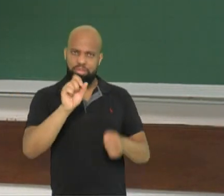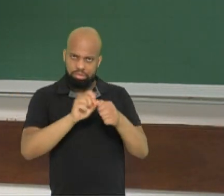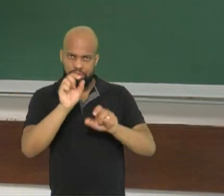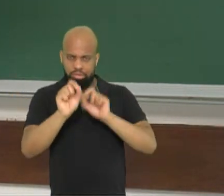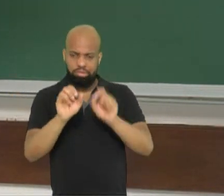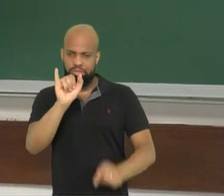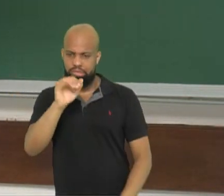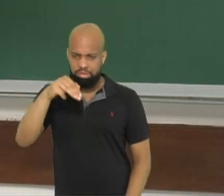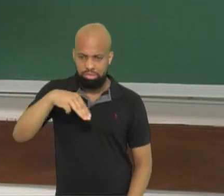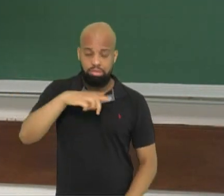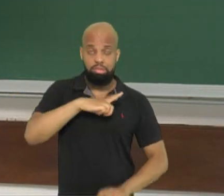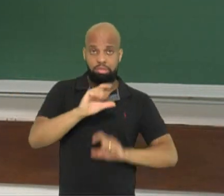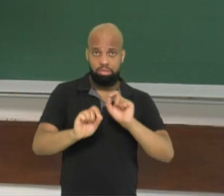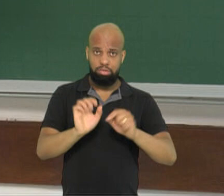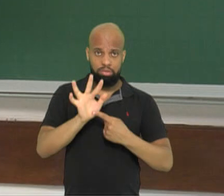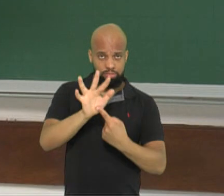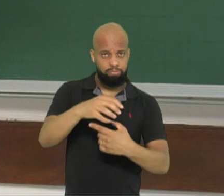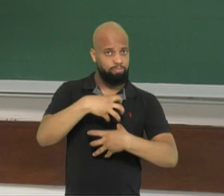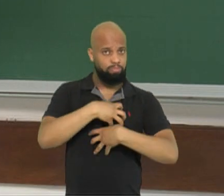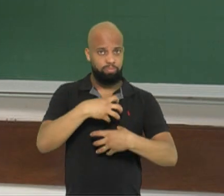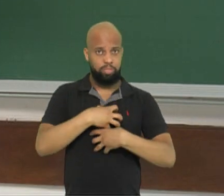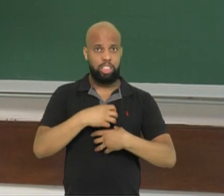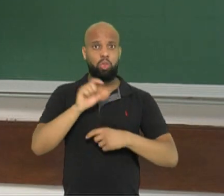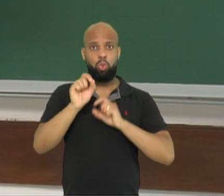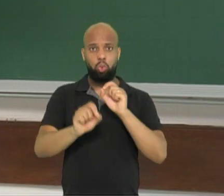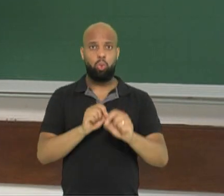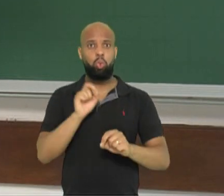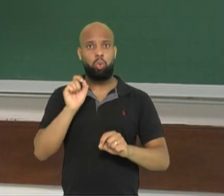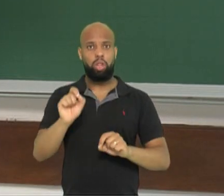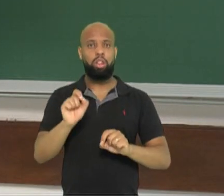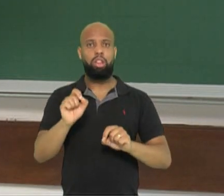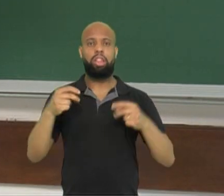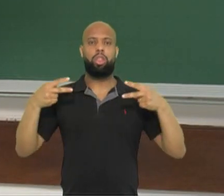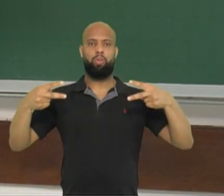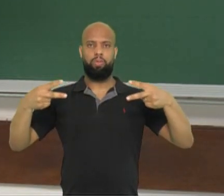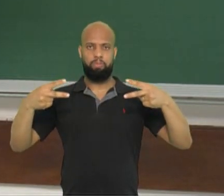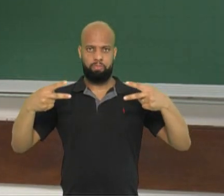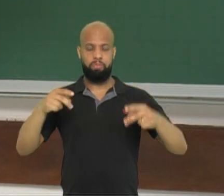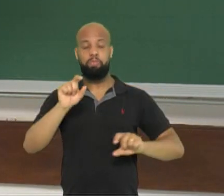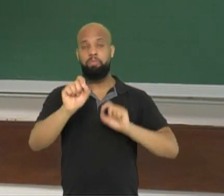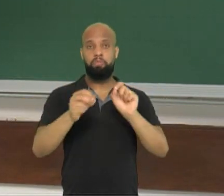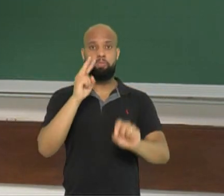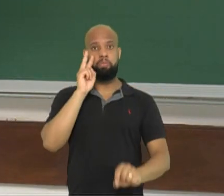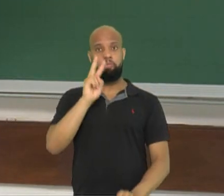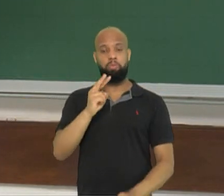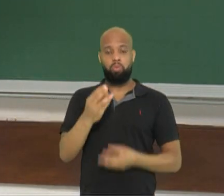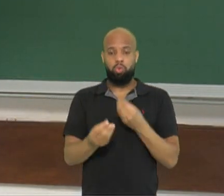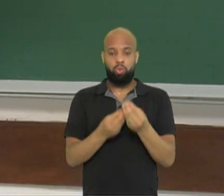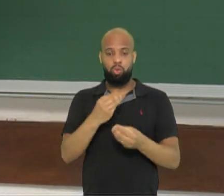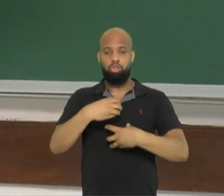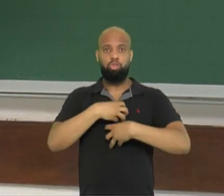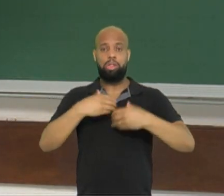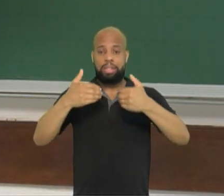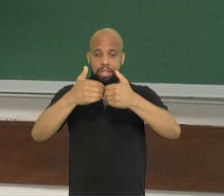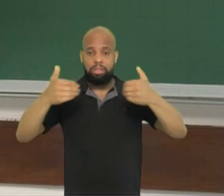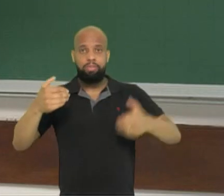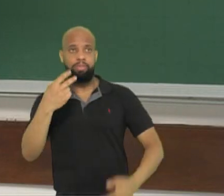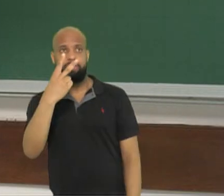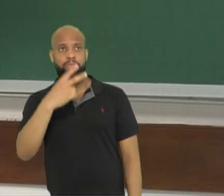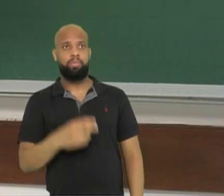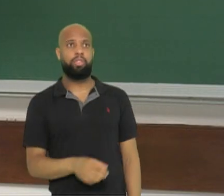intervalos ali, aparece essa inequação simultânea. O que você faz? Olha ela como em duas